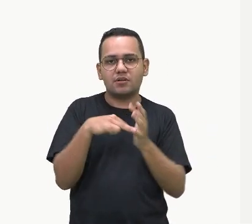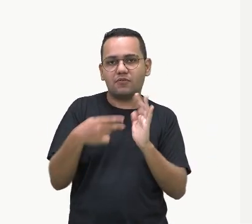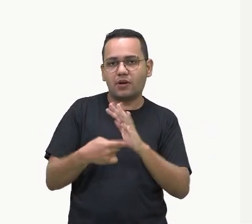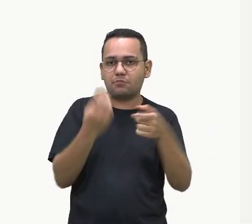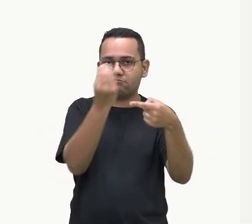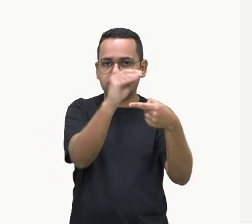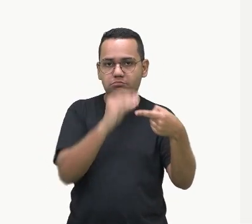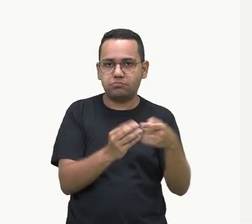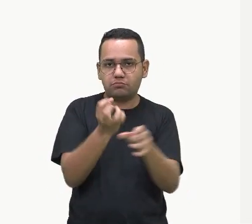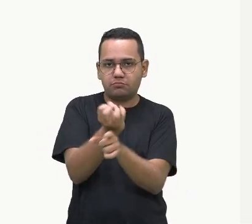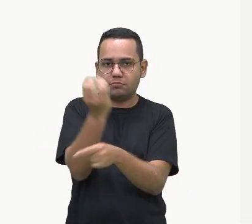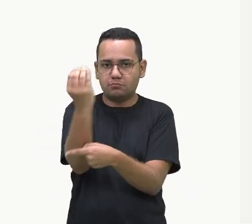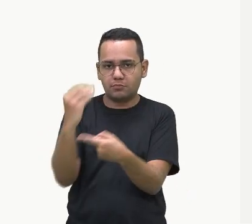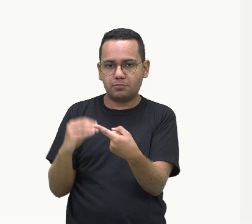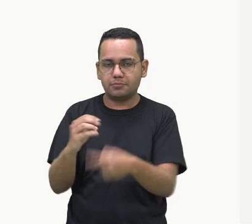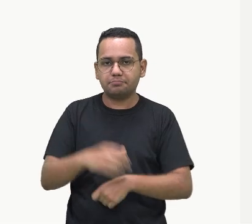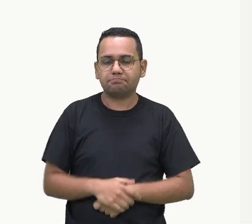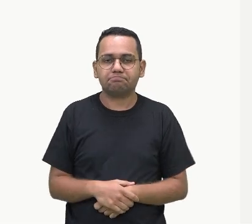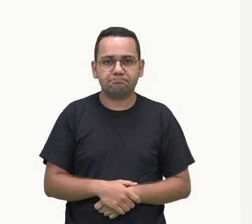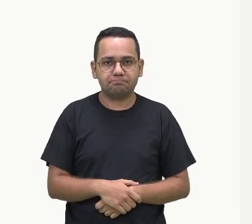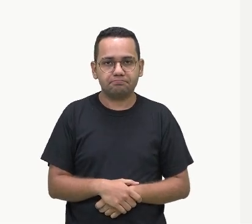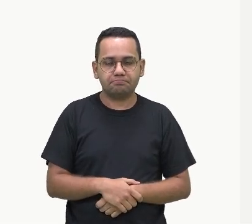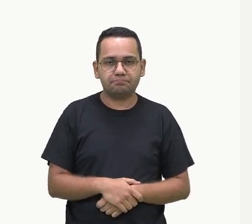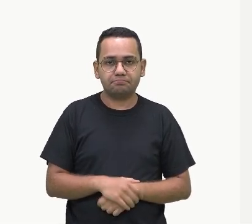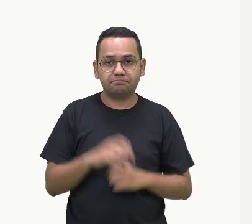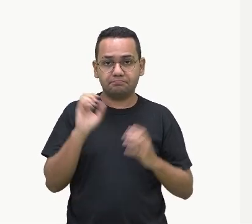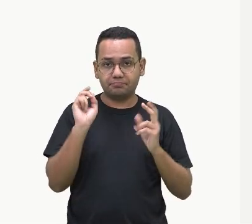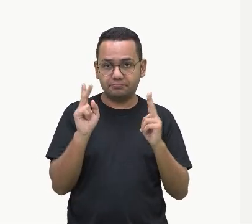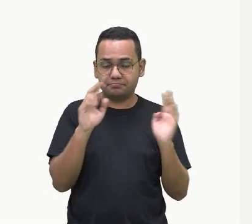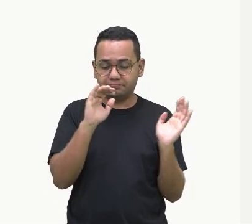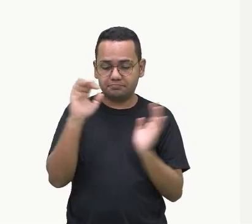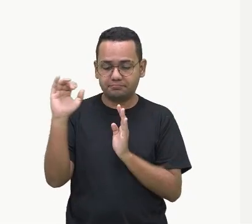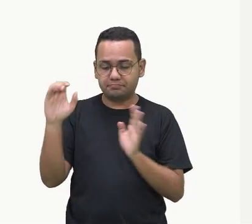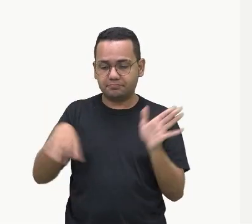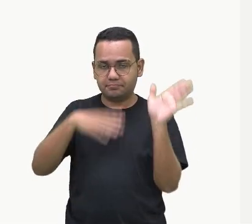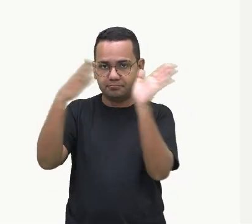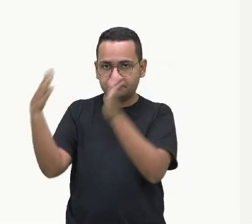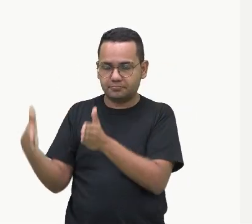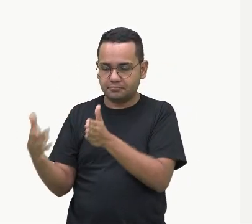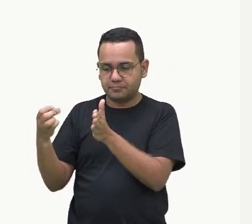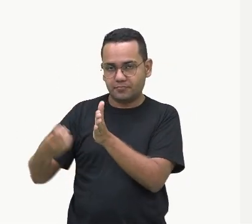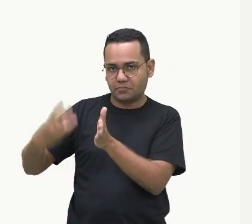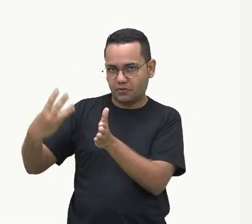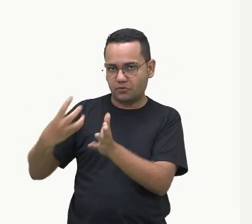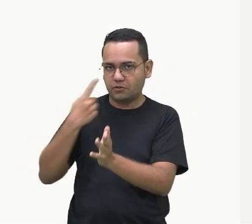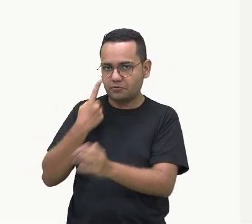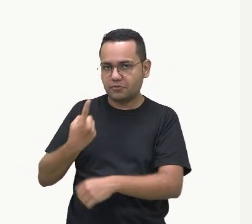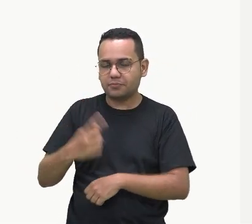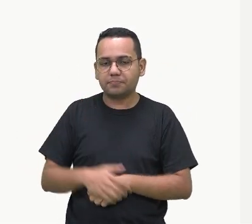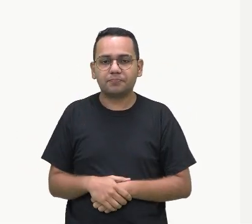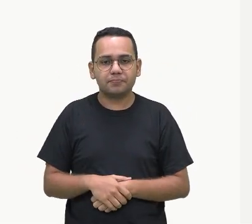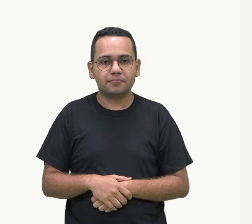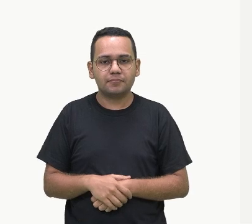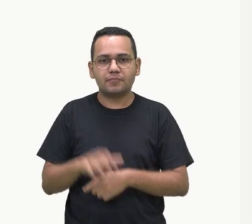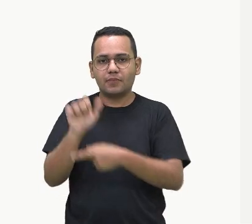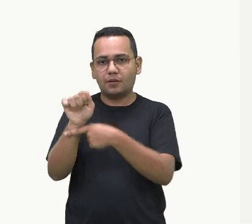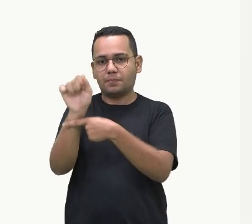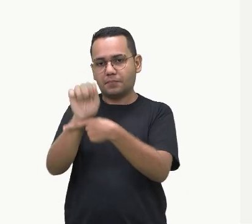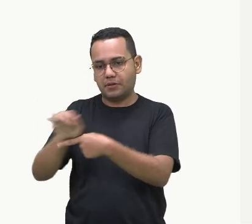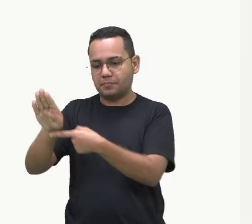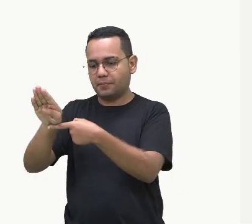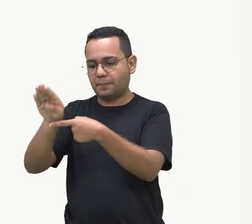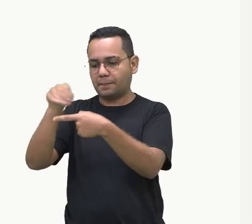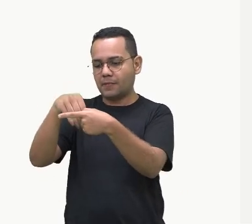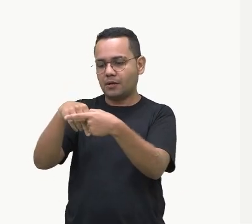Tudo bem? E aqui o próximo, olha aqui a nossa próxima relação, ó.